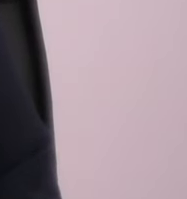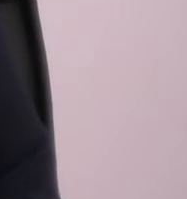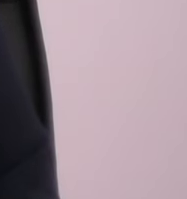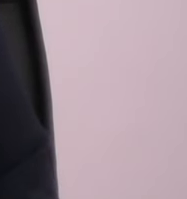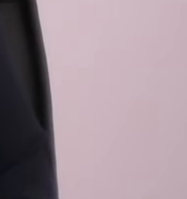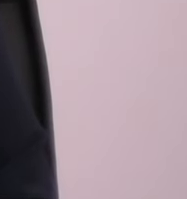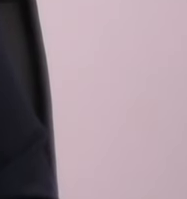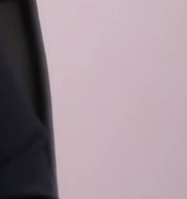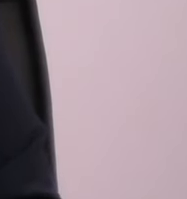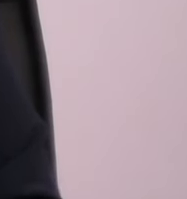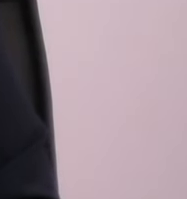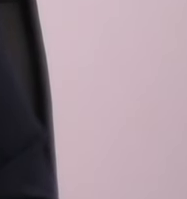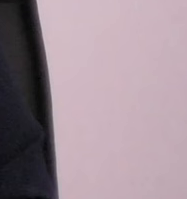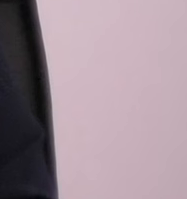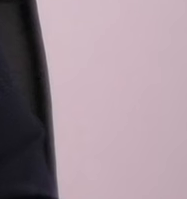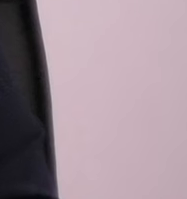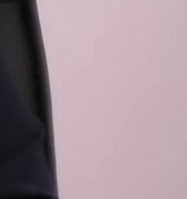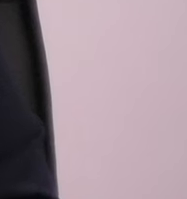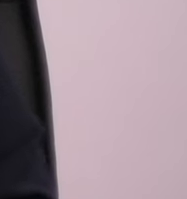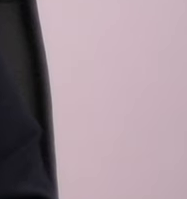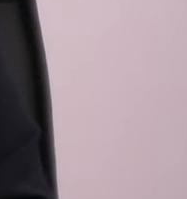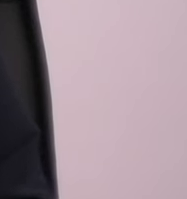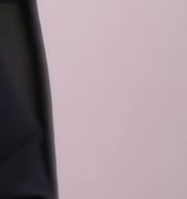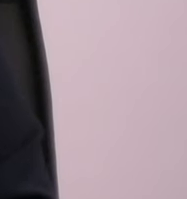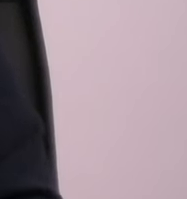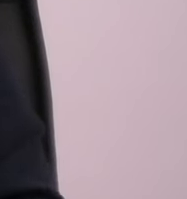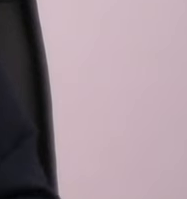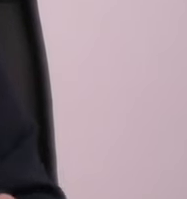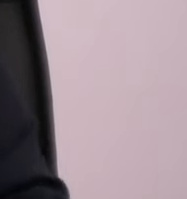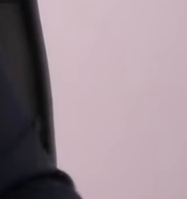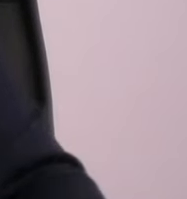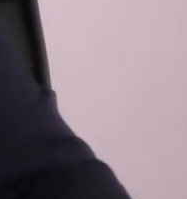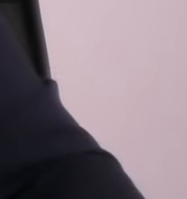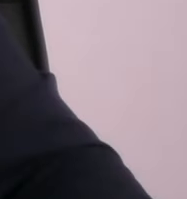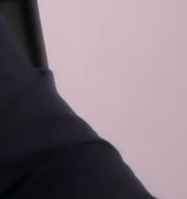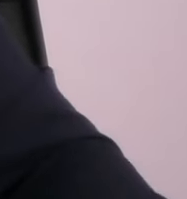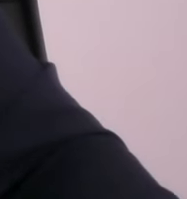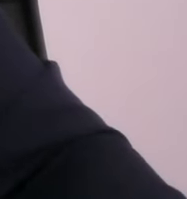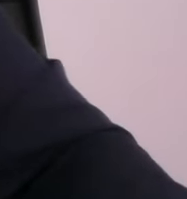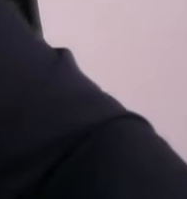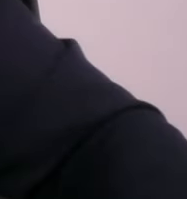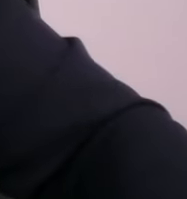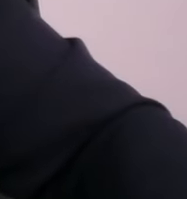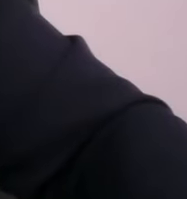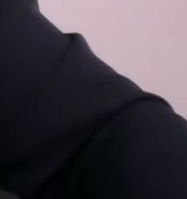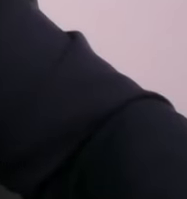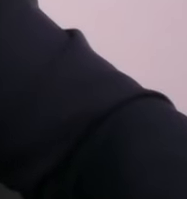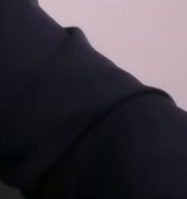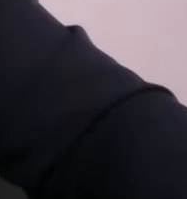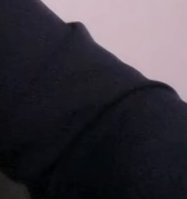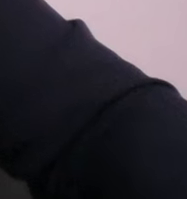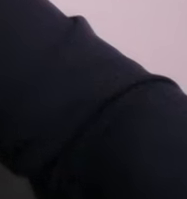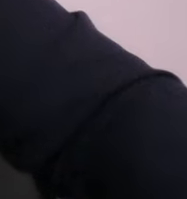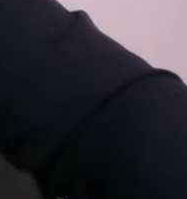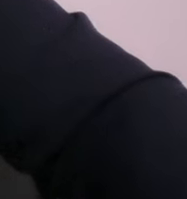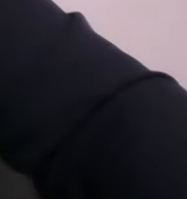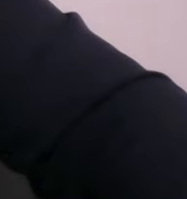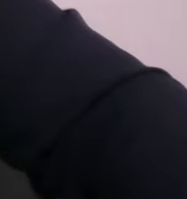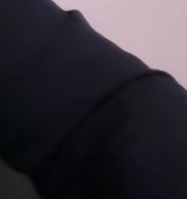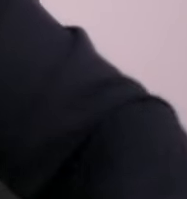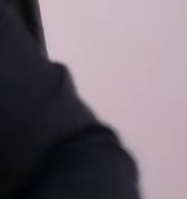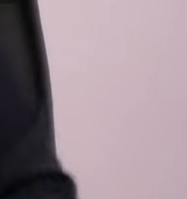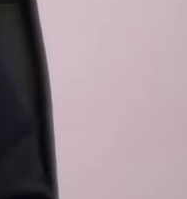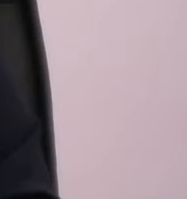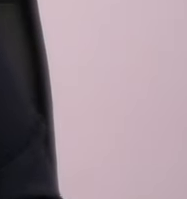ser redundante, mas parabenizando pela iniciativa e pela mobilização, o que mostra a gravidade e a insatisfação com os serviços de